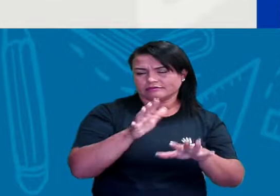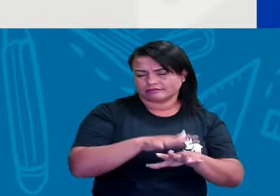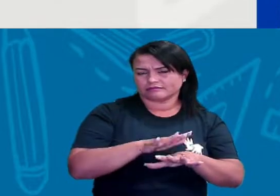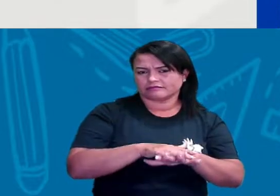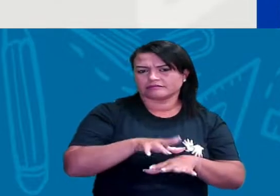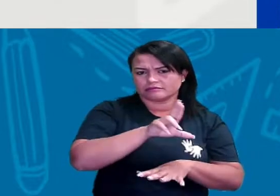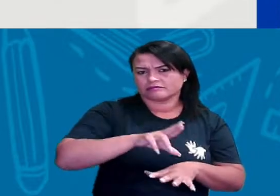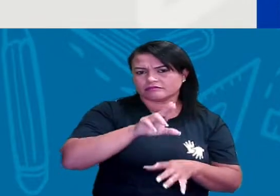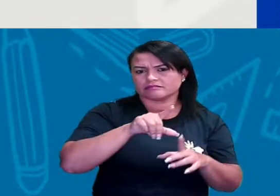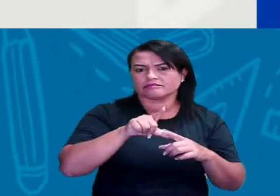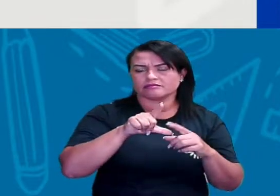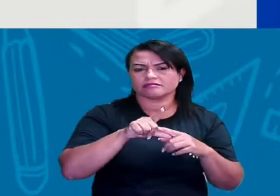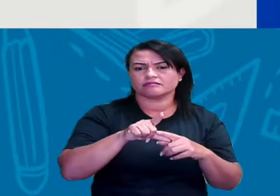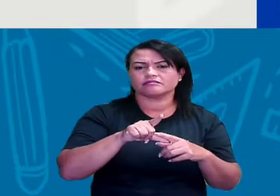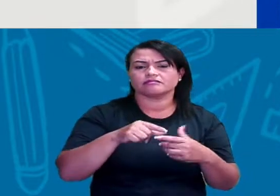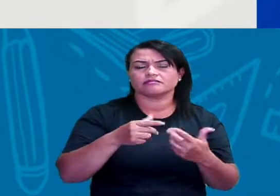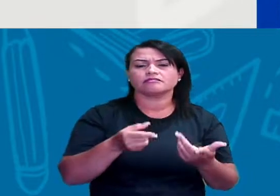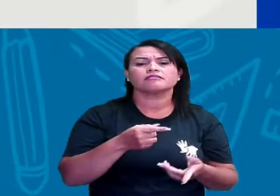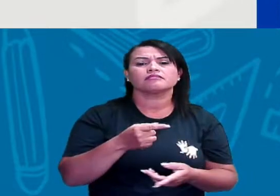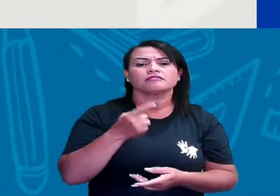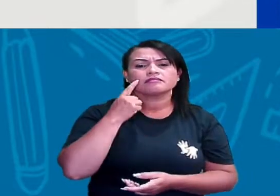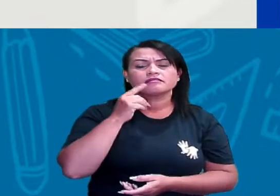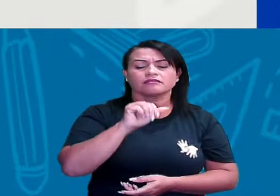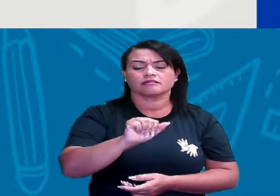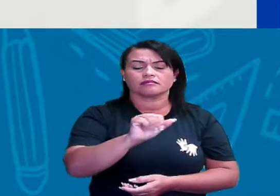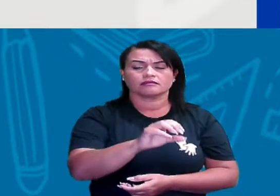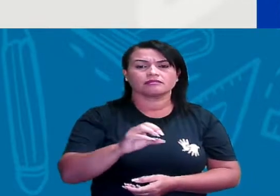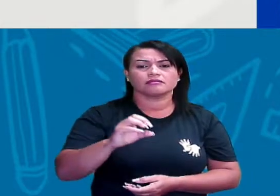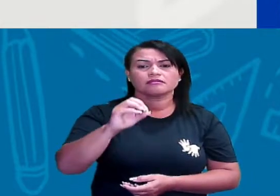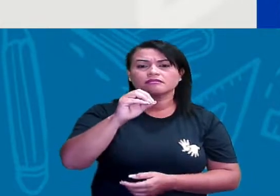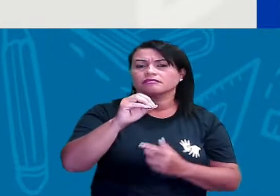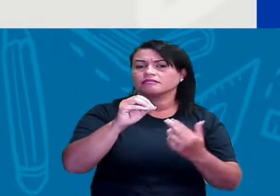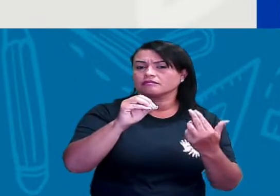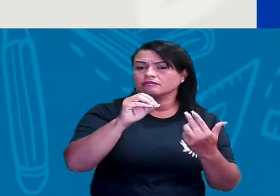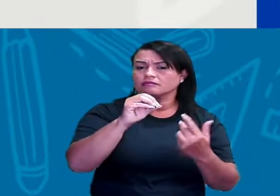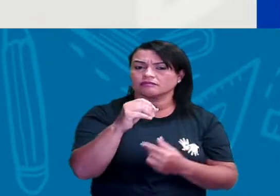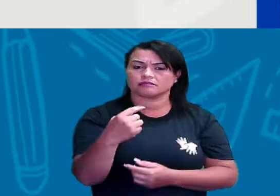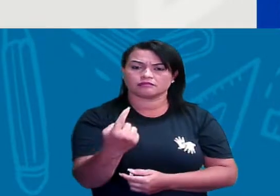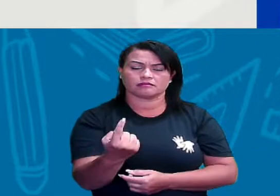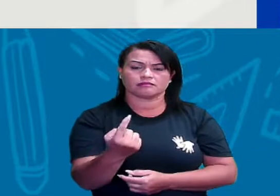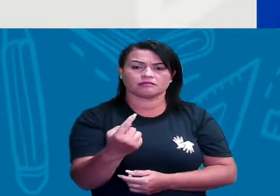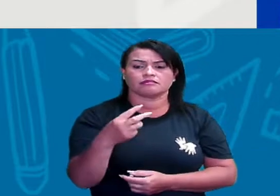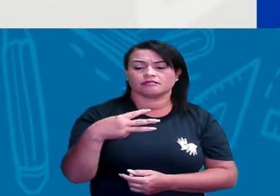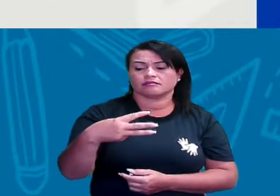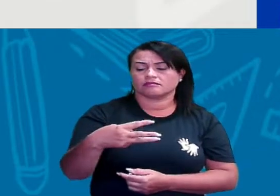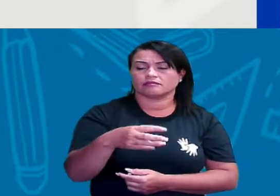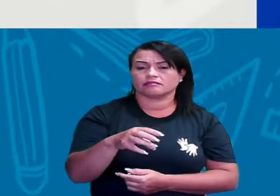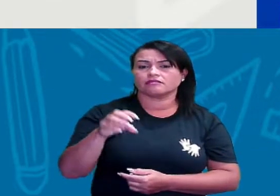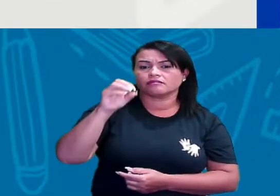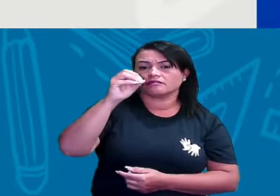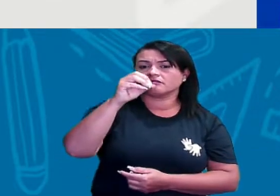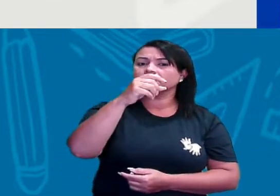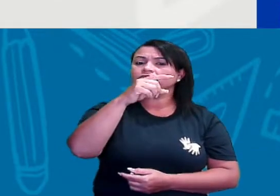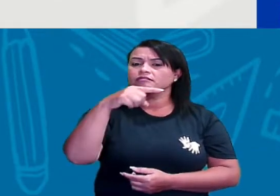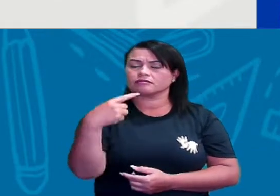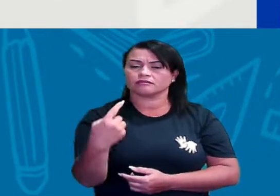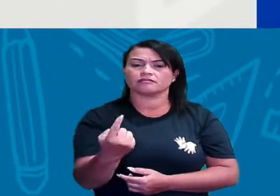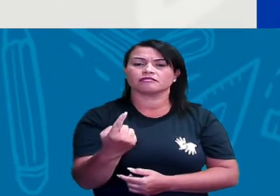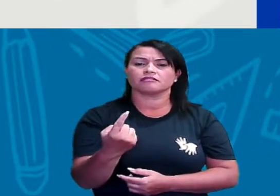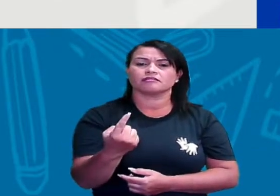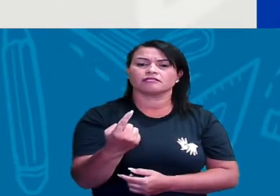usamos as letras. Então, aqui eu coloquei, ó, A elevado a zero é igual a quanto? A 1. 3 elevado a zero é igual a quanto? A